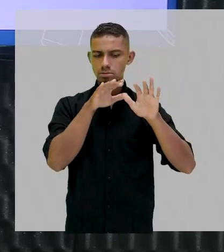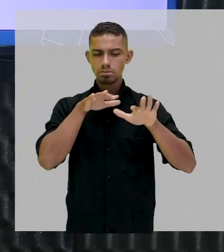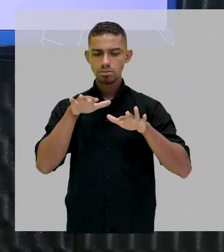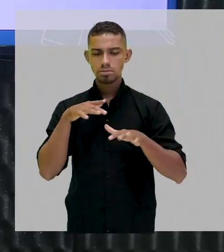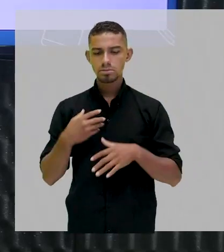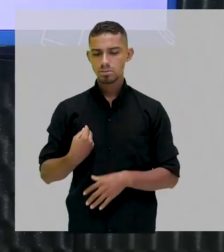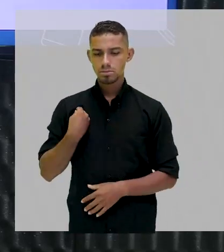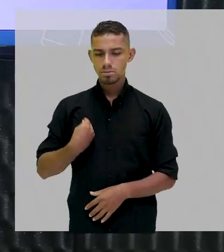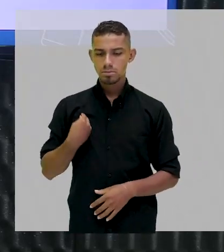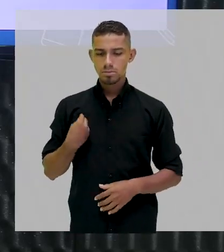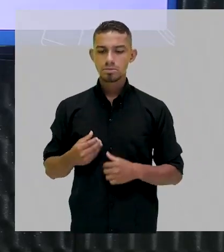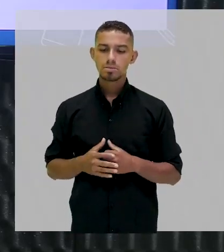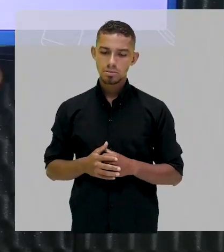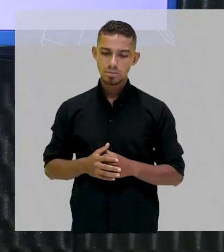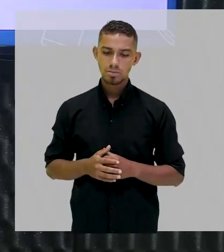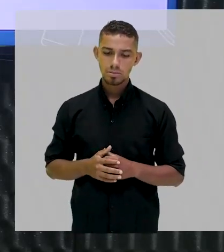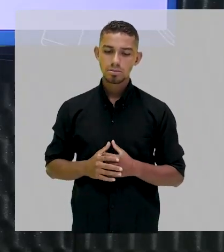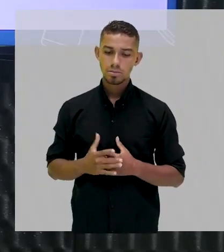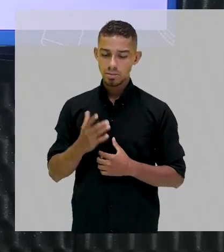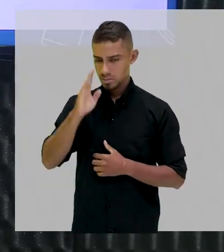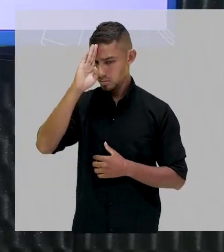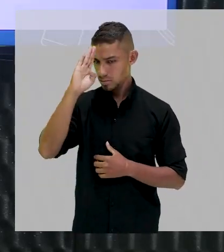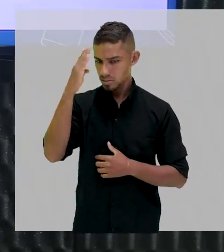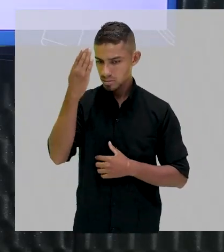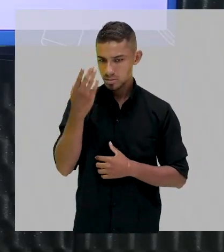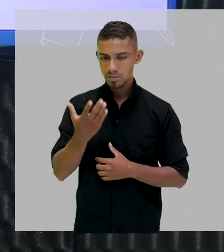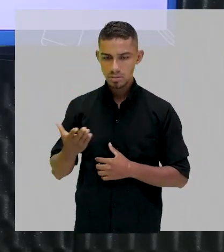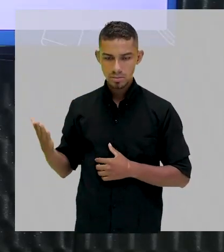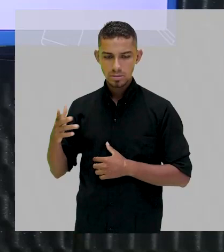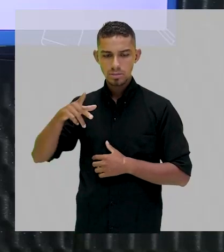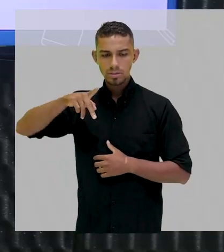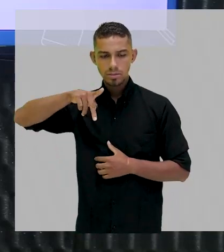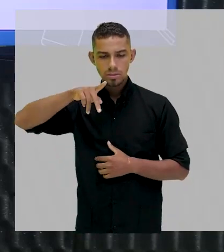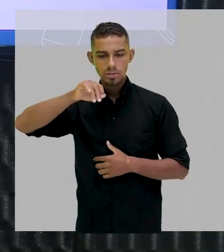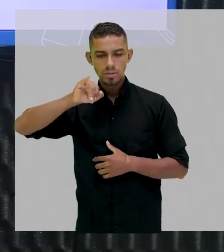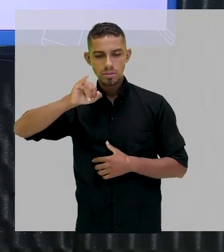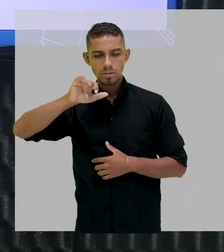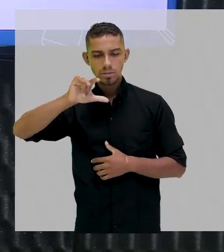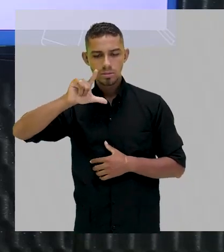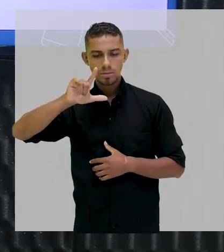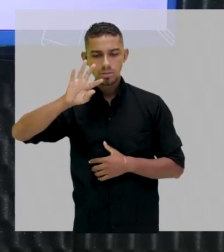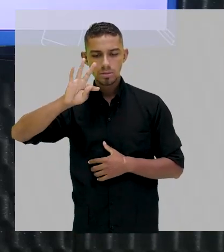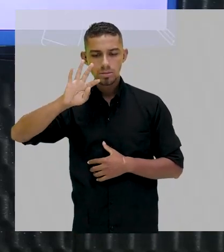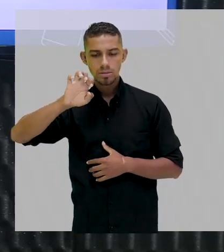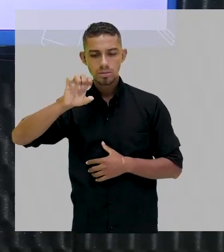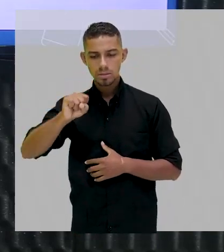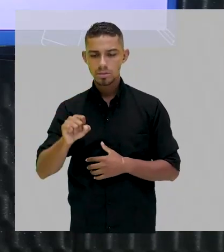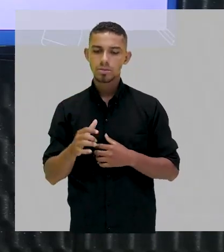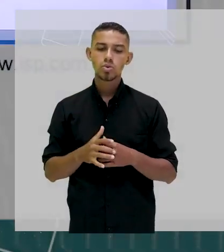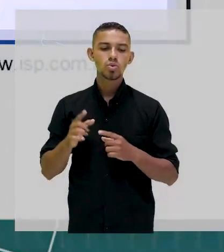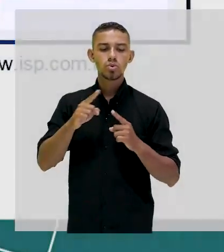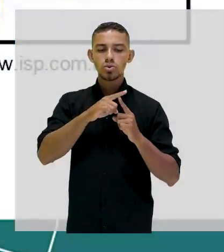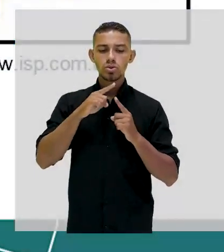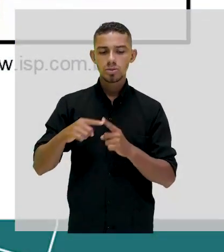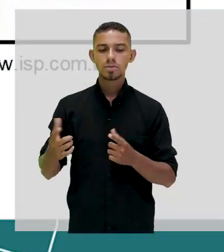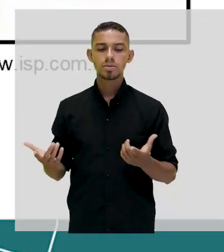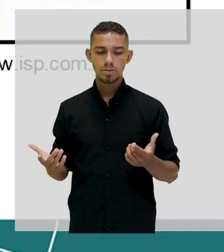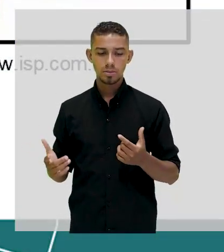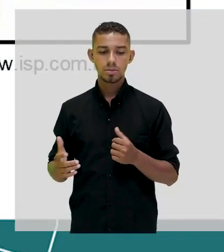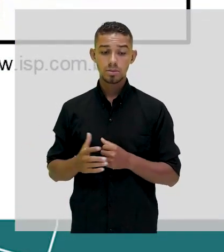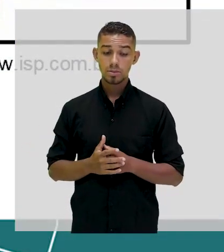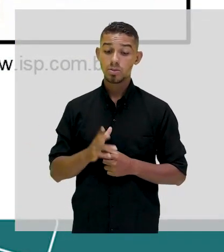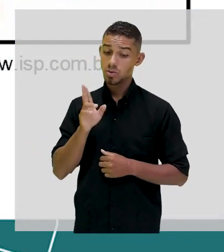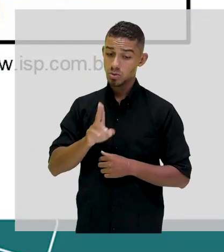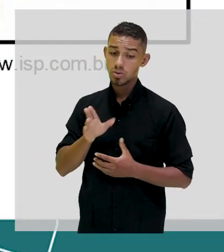presentes. Então, esses são os princípios do Pilates. Tipos de Pilates. Aí nós temos o Pilates